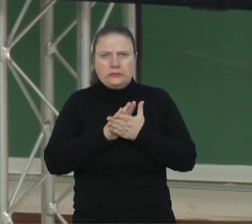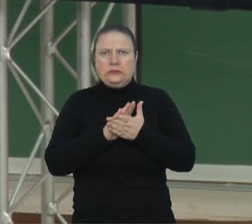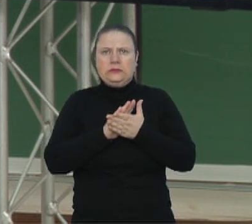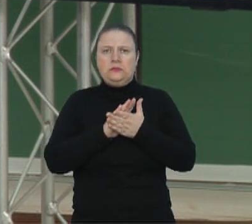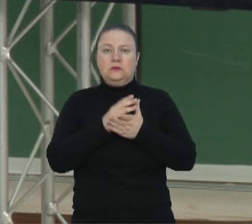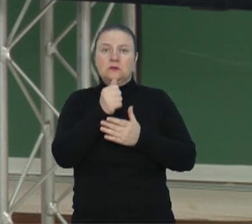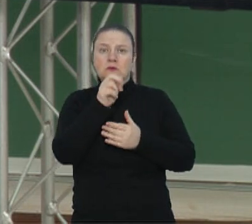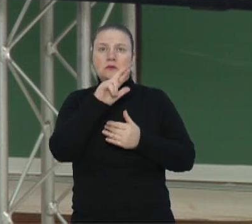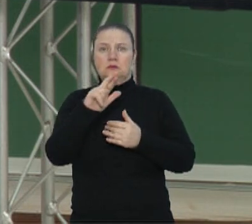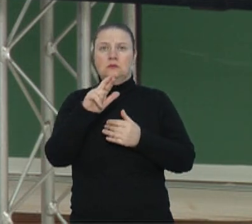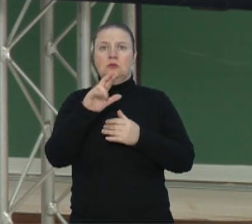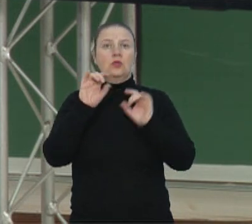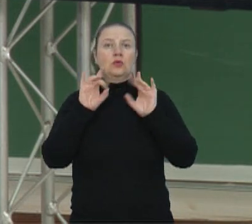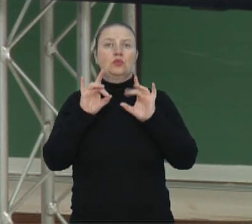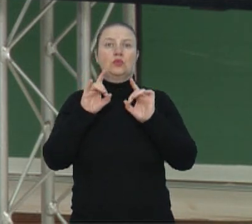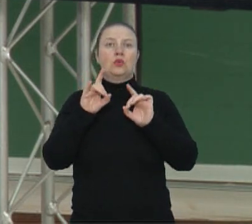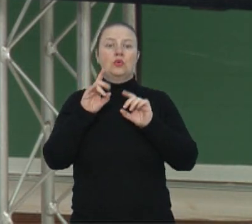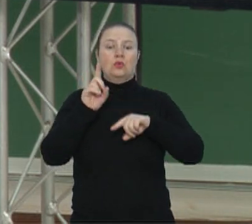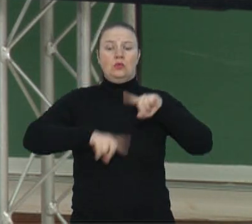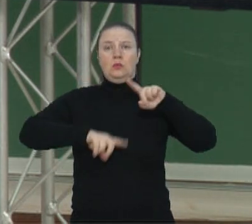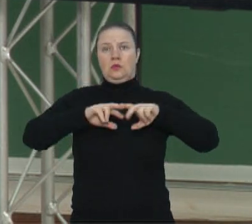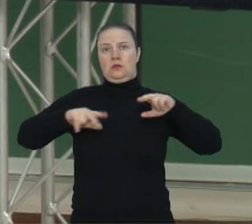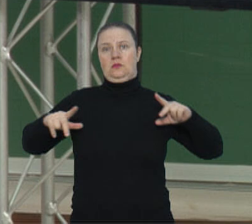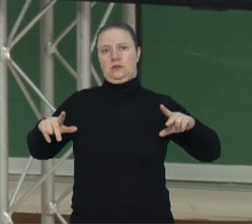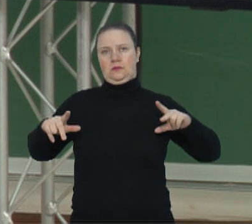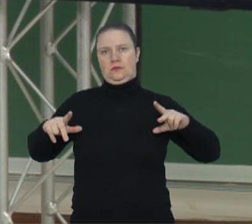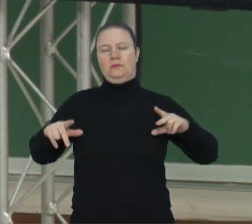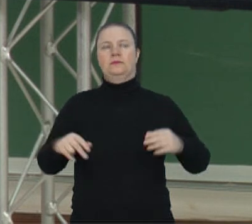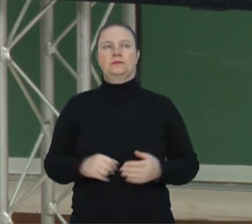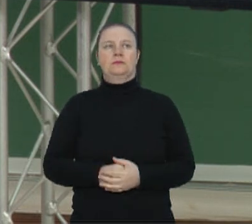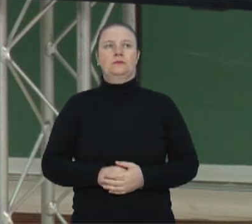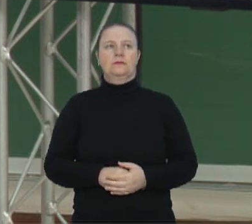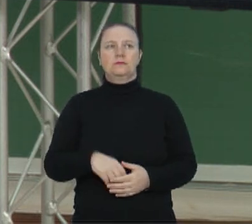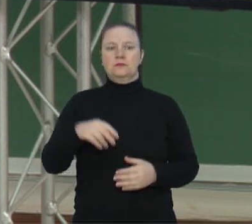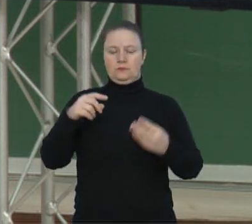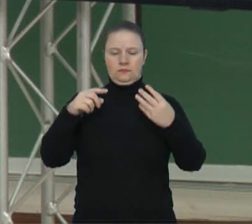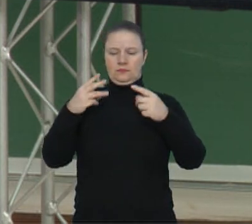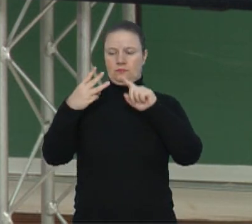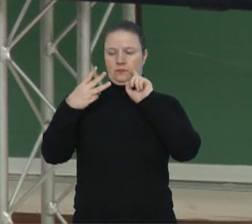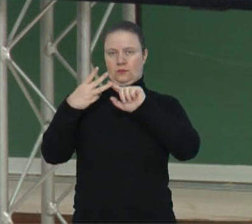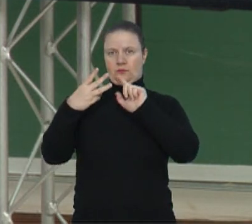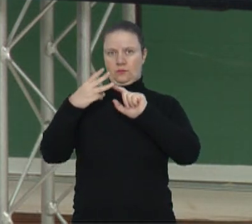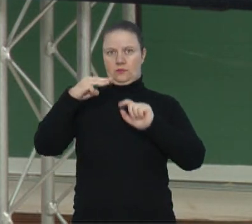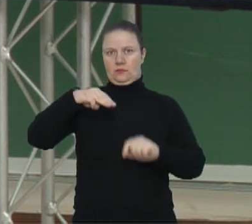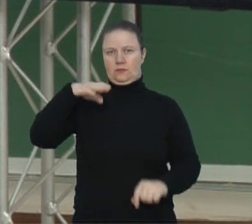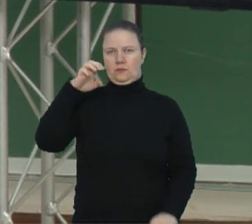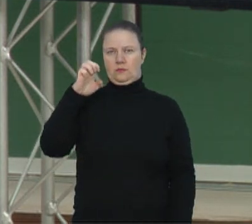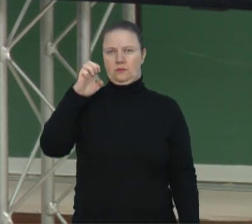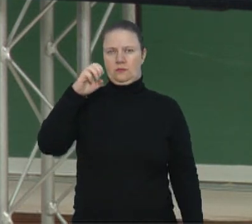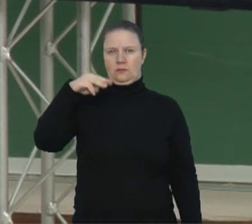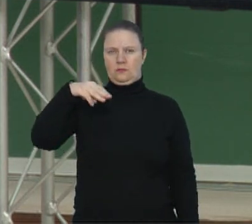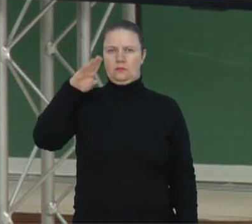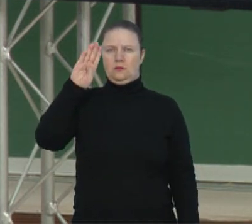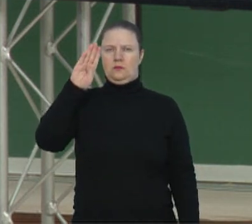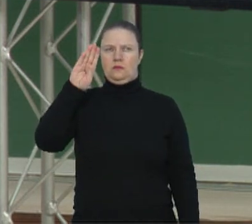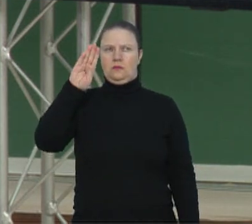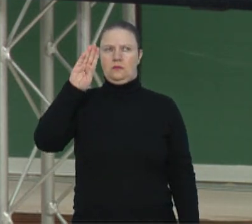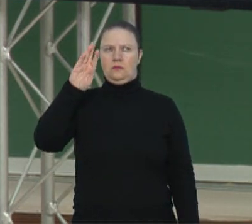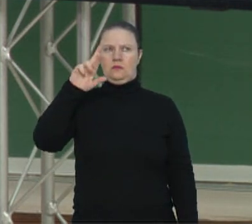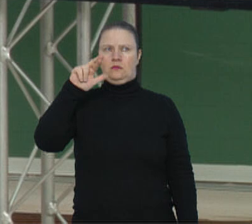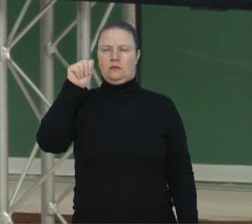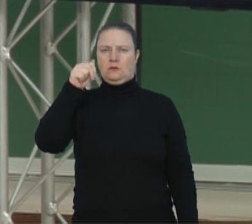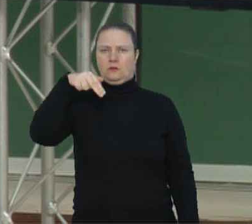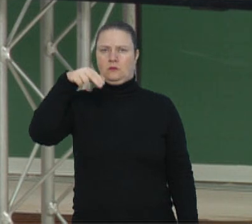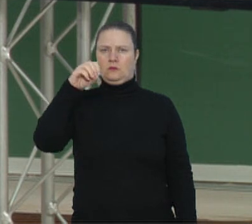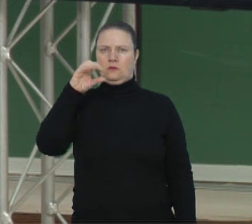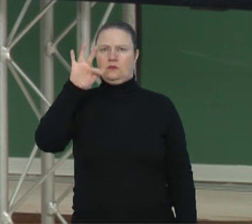é o próprio corpo dele que vai produzir. Os membranofones, eles têm uma membrana. Por exemplo, um tambor, o bumbo que eu trouxe,